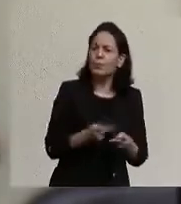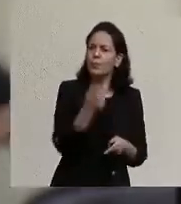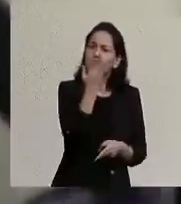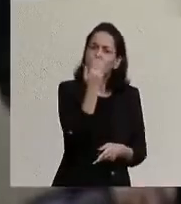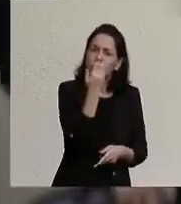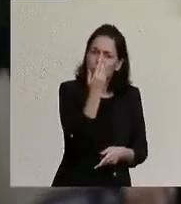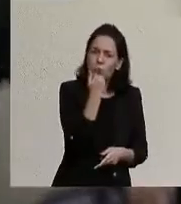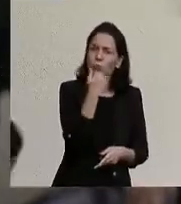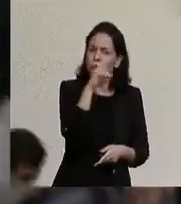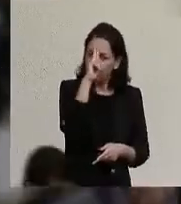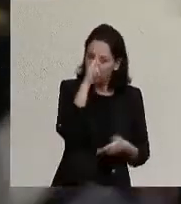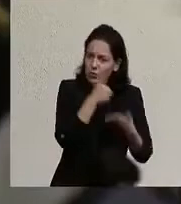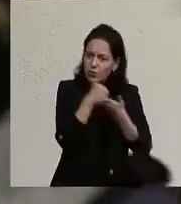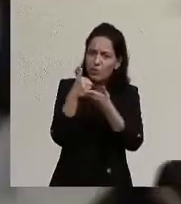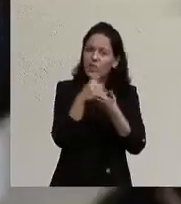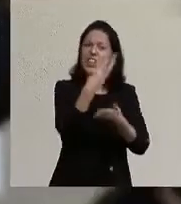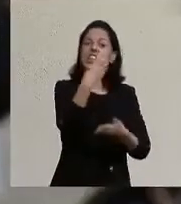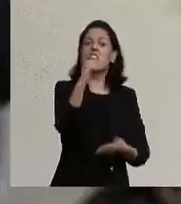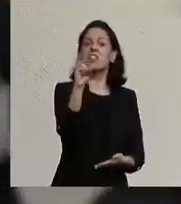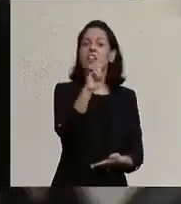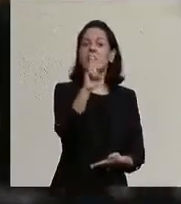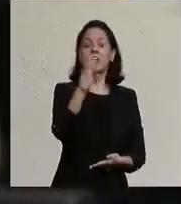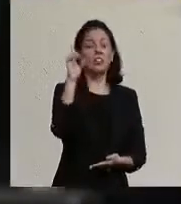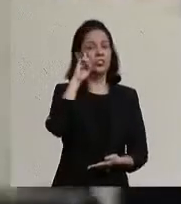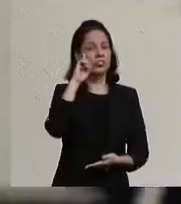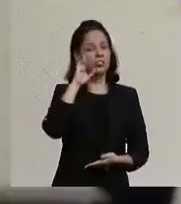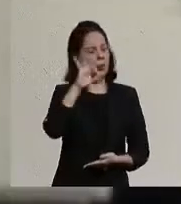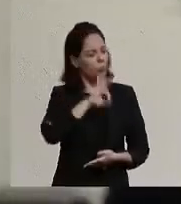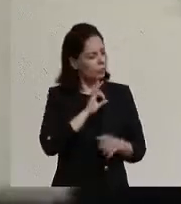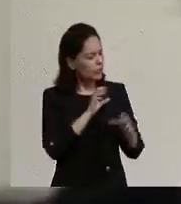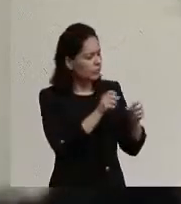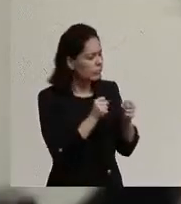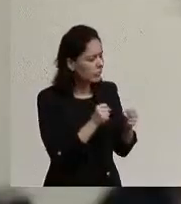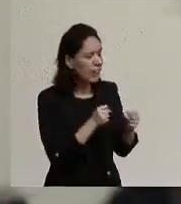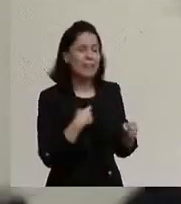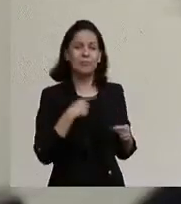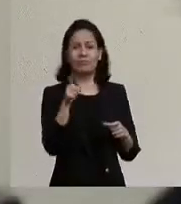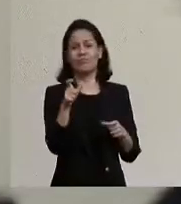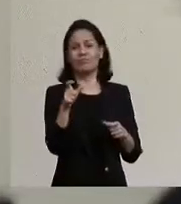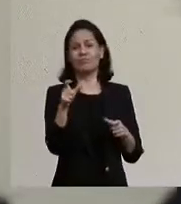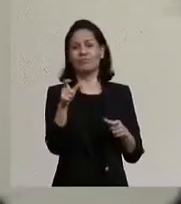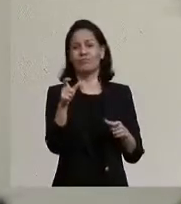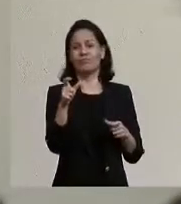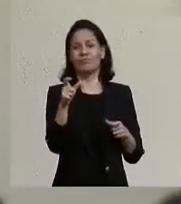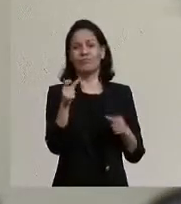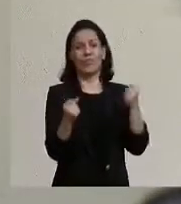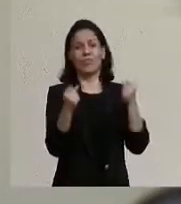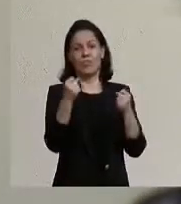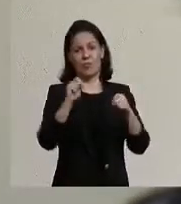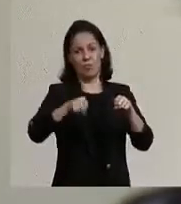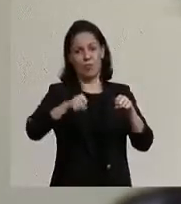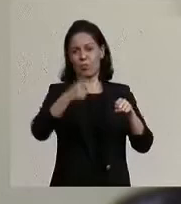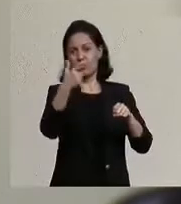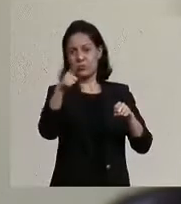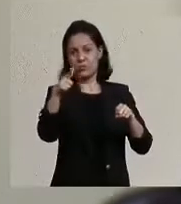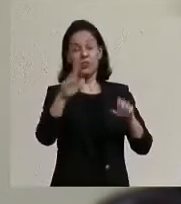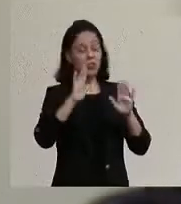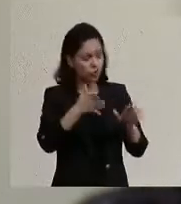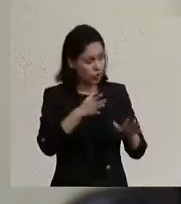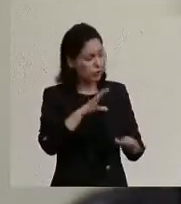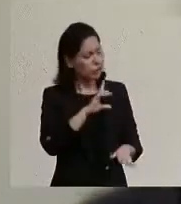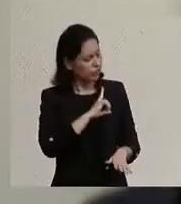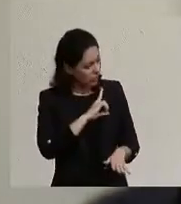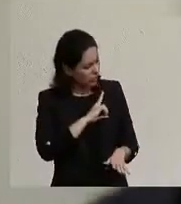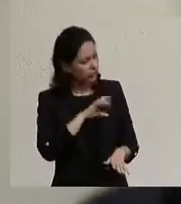ganhando r$ 30 por dia a polícia me parava não tinha CNH me atuava a doutora Isabel sempre me